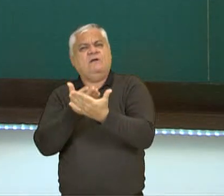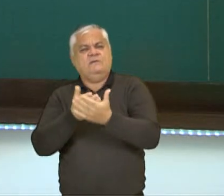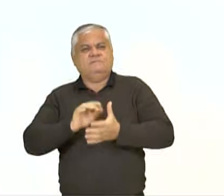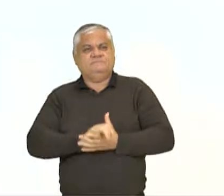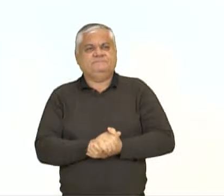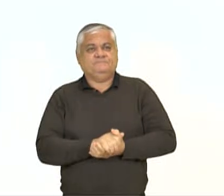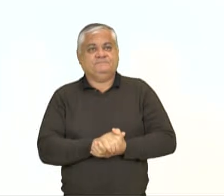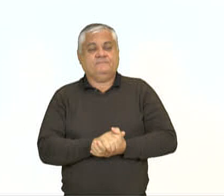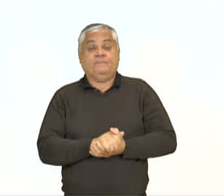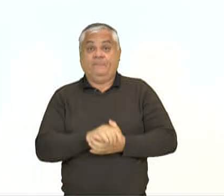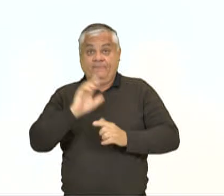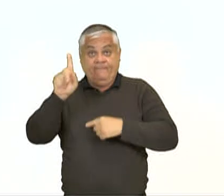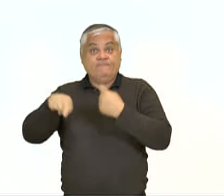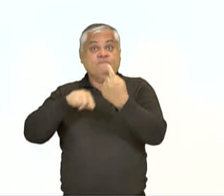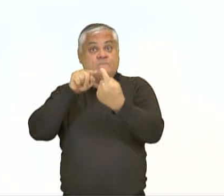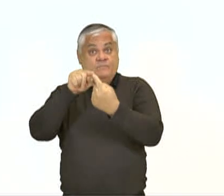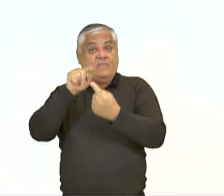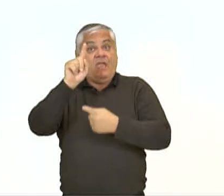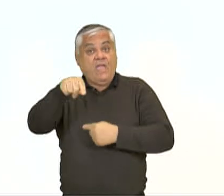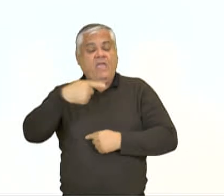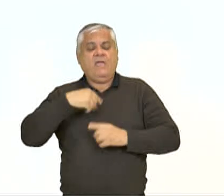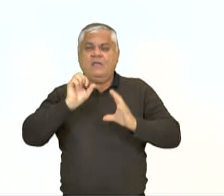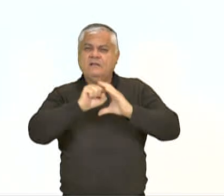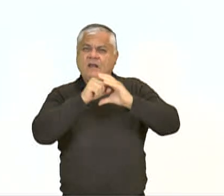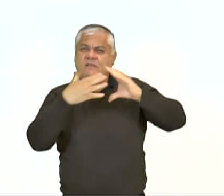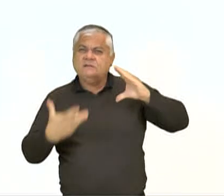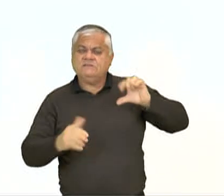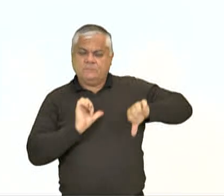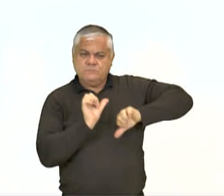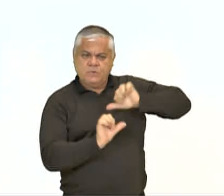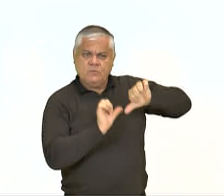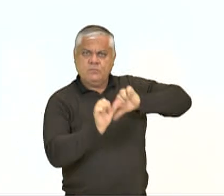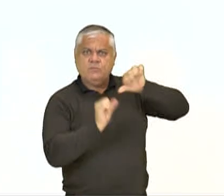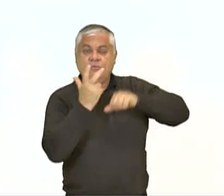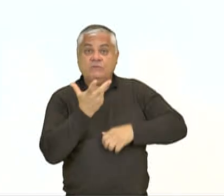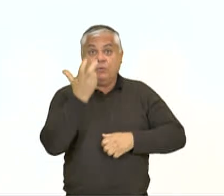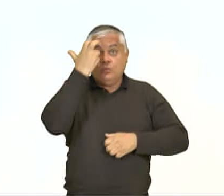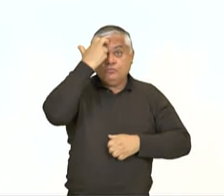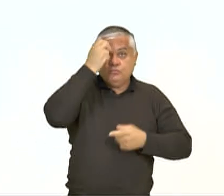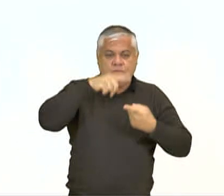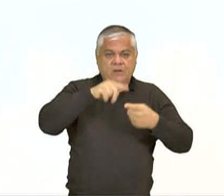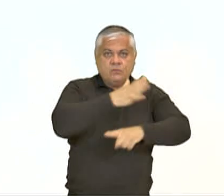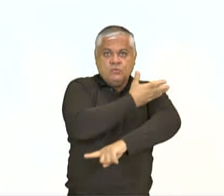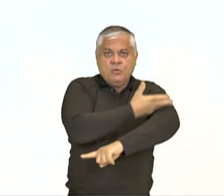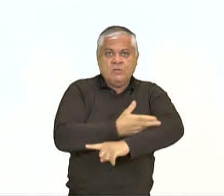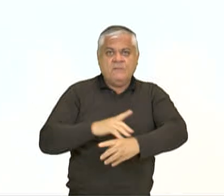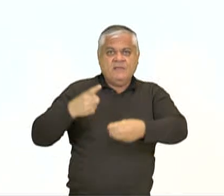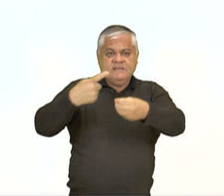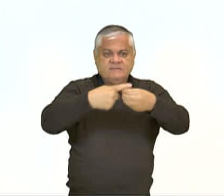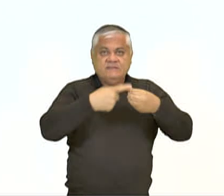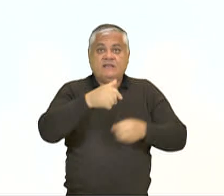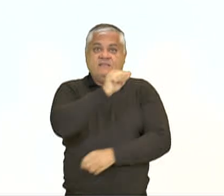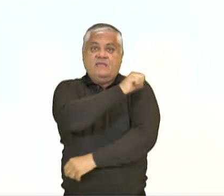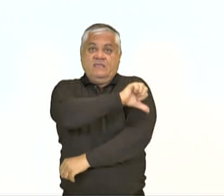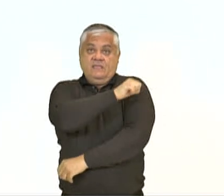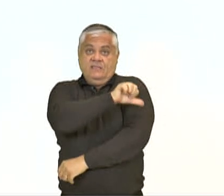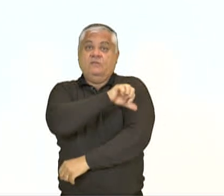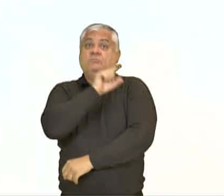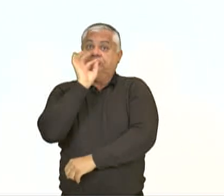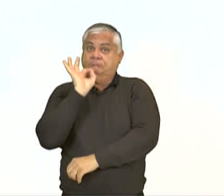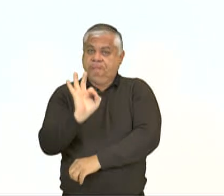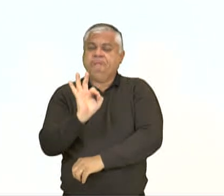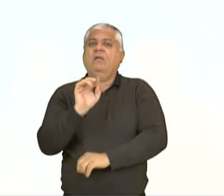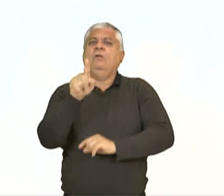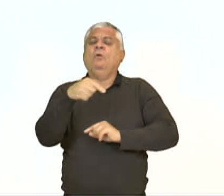aula? Bom, o nosso objetivo é caracterizar as mudanças na cultura e nos costumes da cidade do Rio de Janeiro, né,